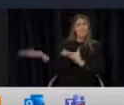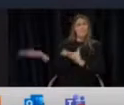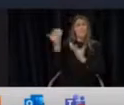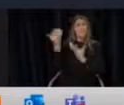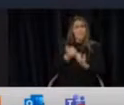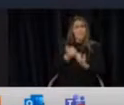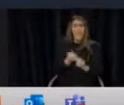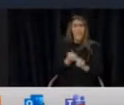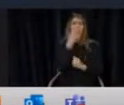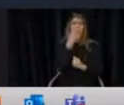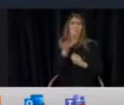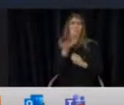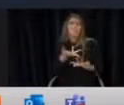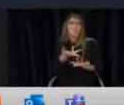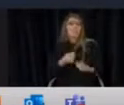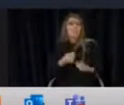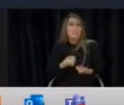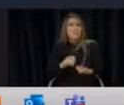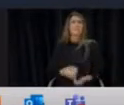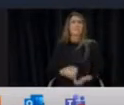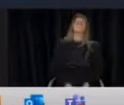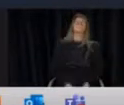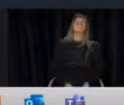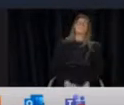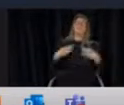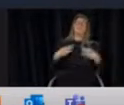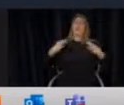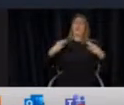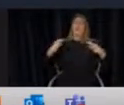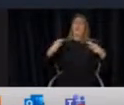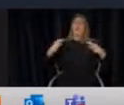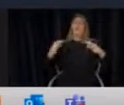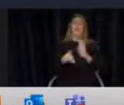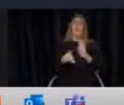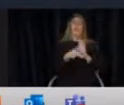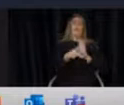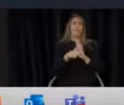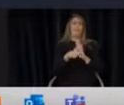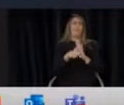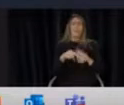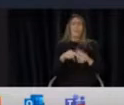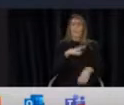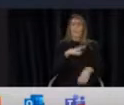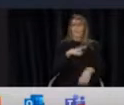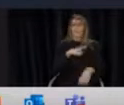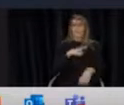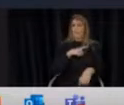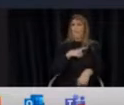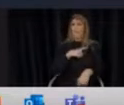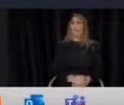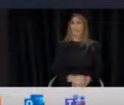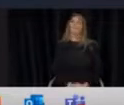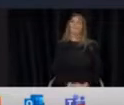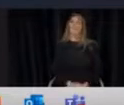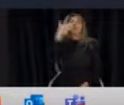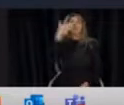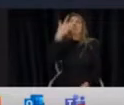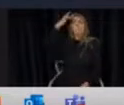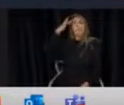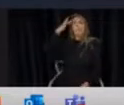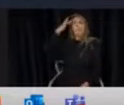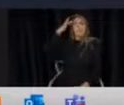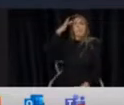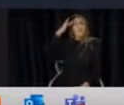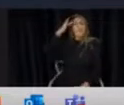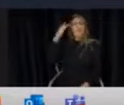teremos entrega de camisetas personalizadas da doação de órgãos, teremos a presença de heróis do bem, então quem quiser levar criançada para